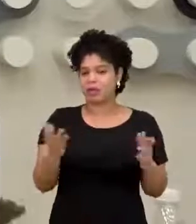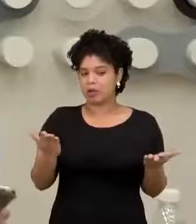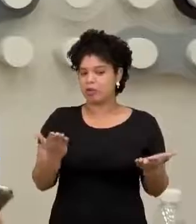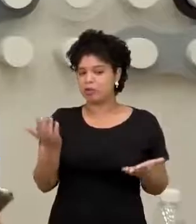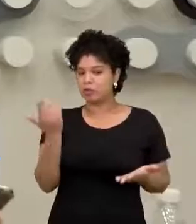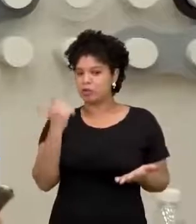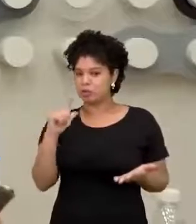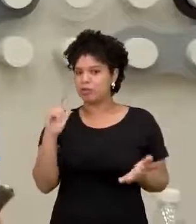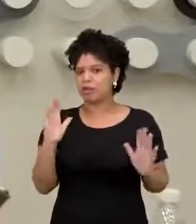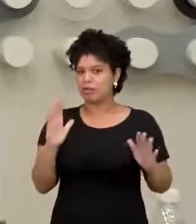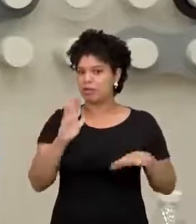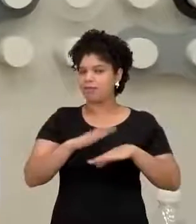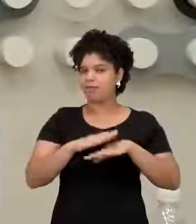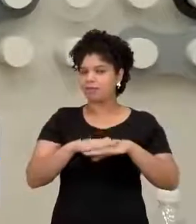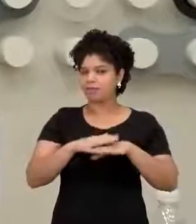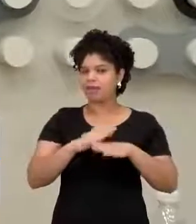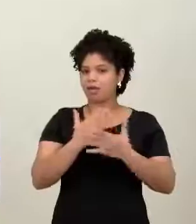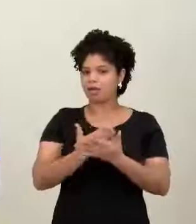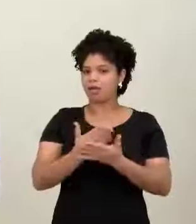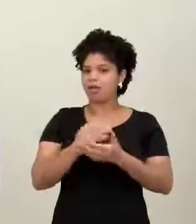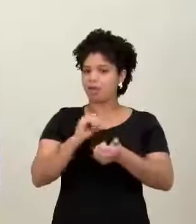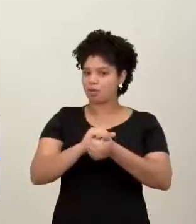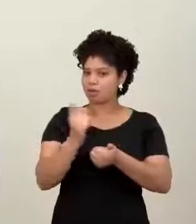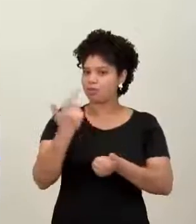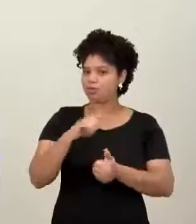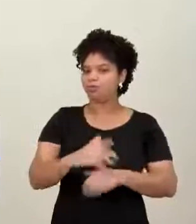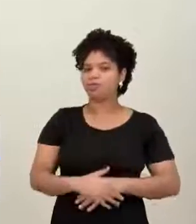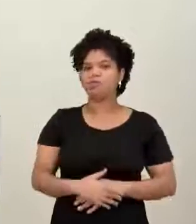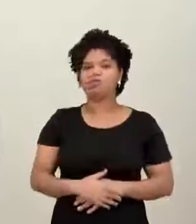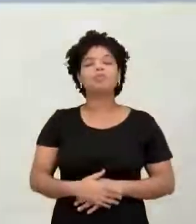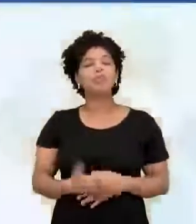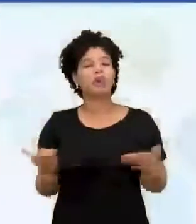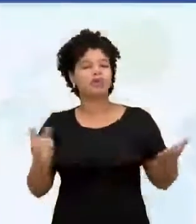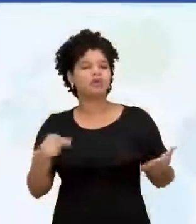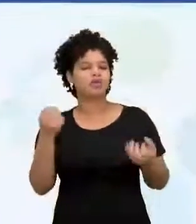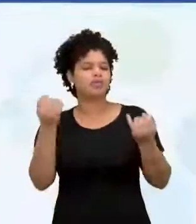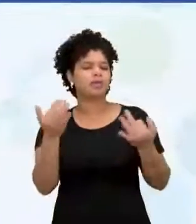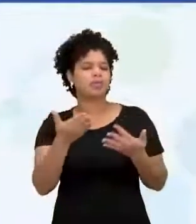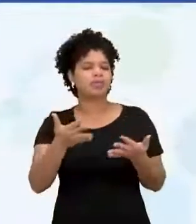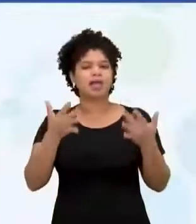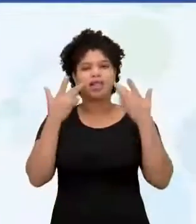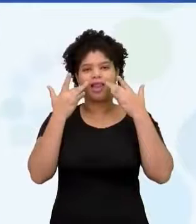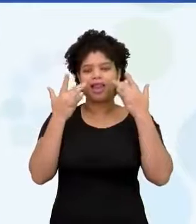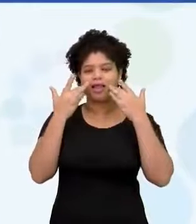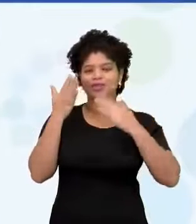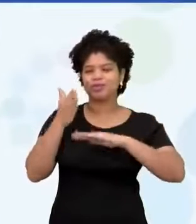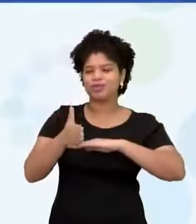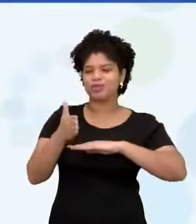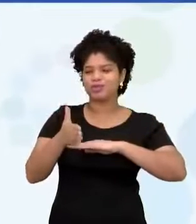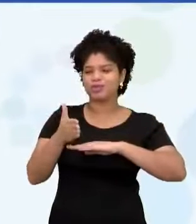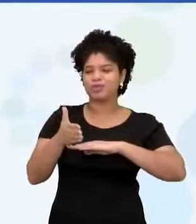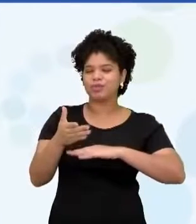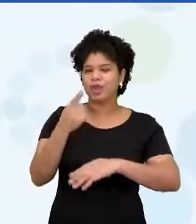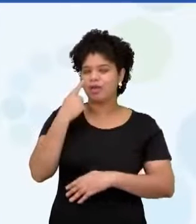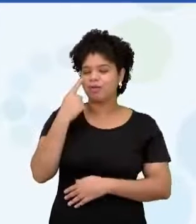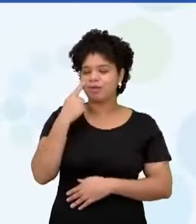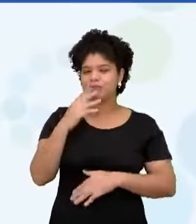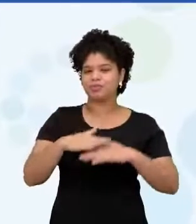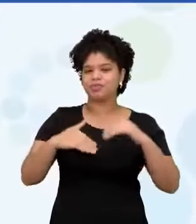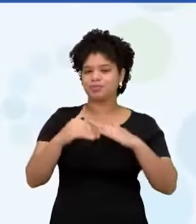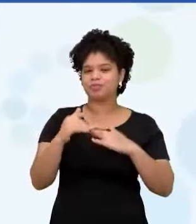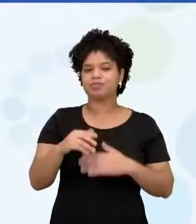amigo? Isso. O que a gente vai falar hoje? Hoje nós vamos falar de teatro contemporâneo. E aí, habilidade para vocês, né?